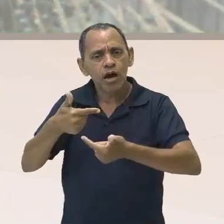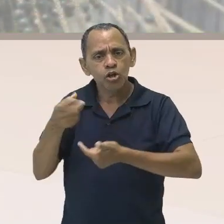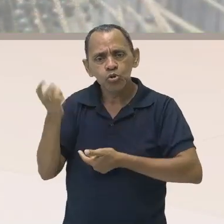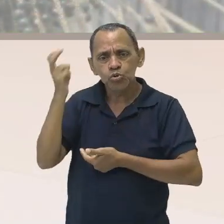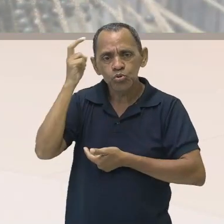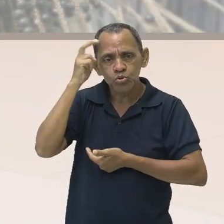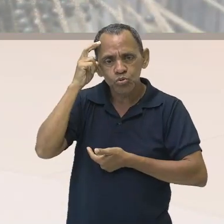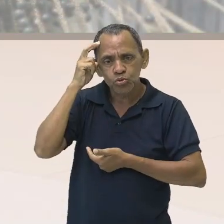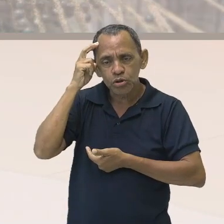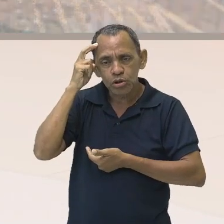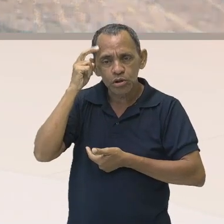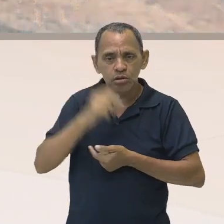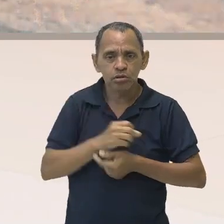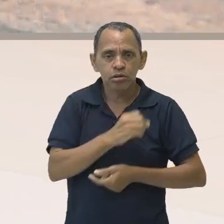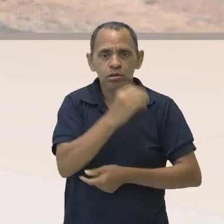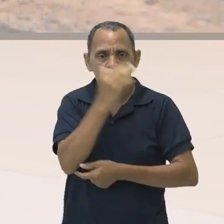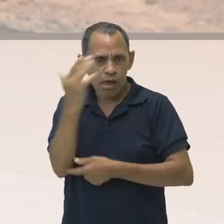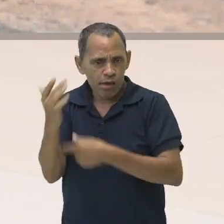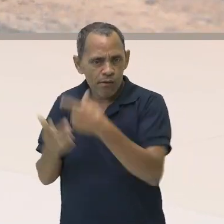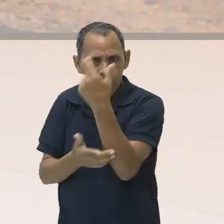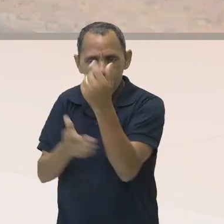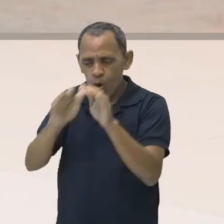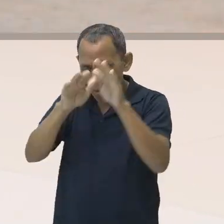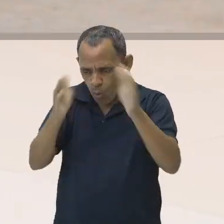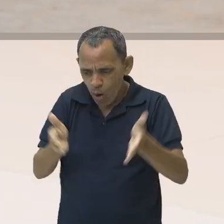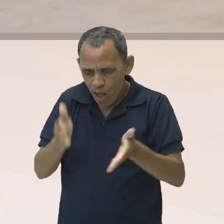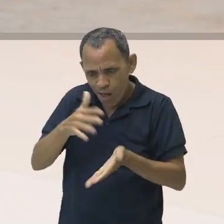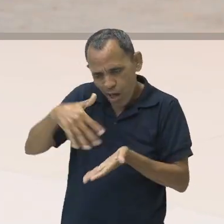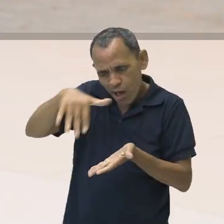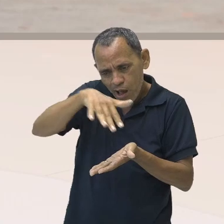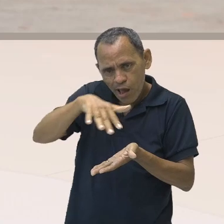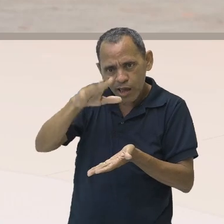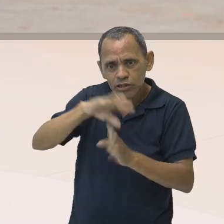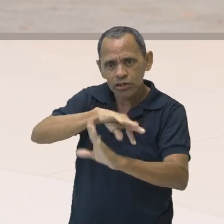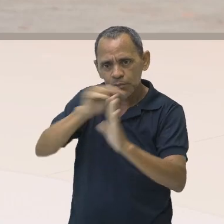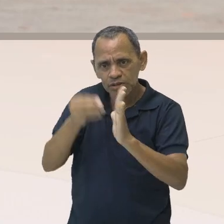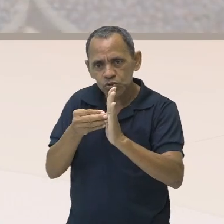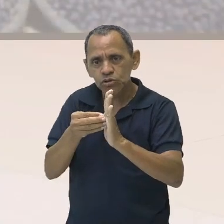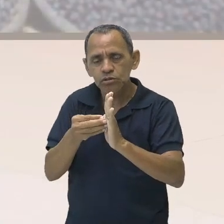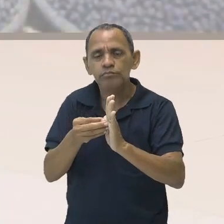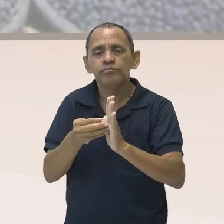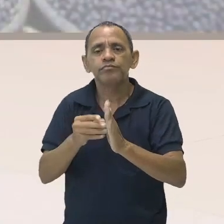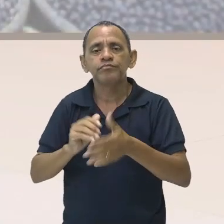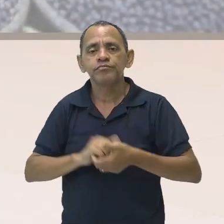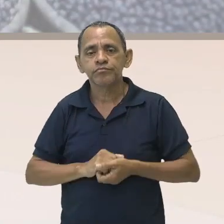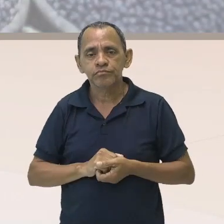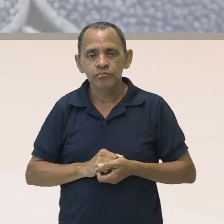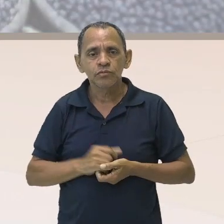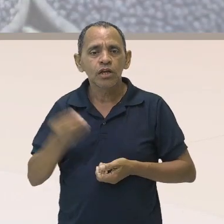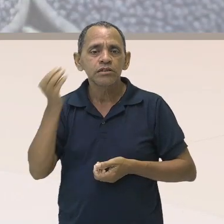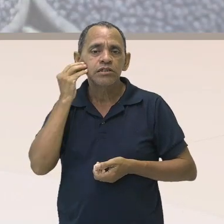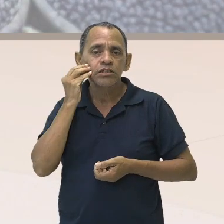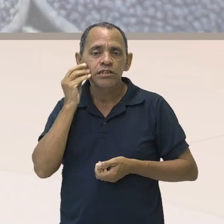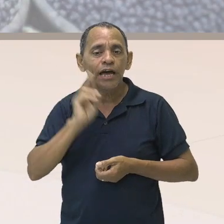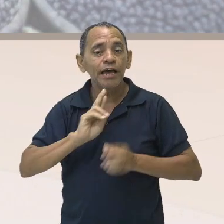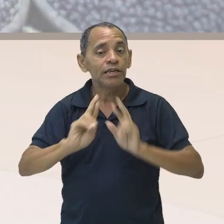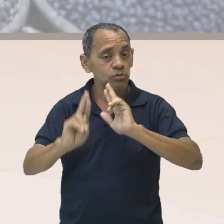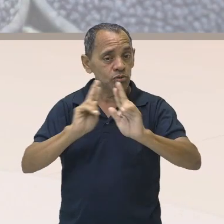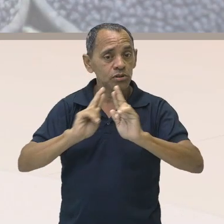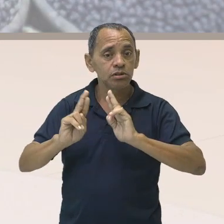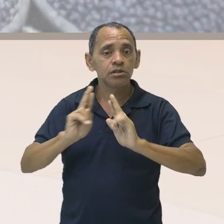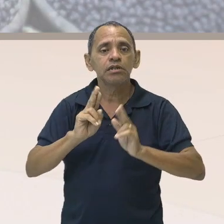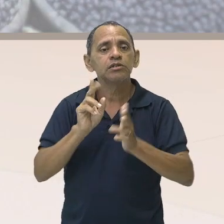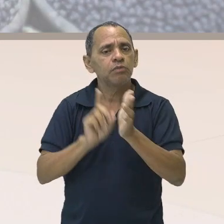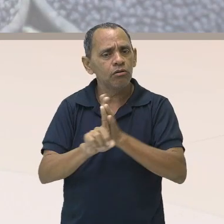cultura e o meio ambiente na Amazônia, né? A gente vai continuar ali, a gente vai tentar responder essa